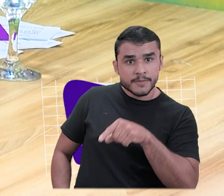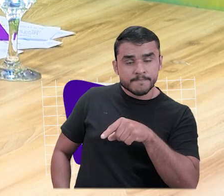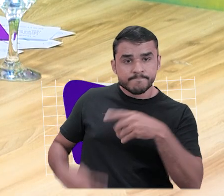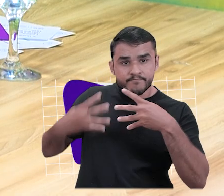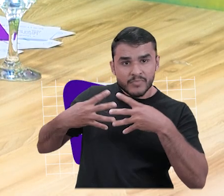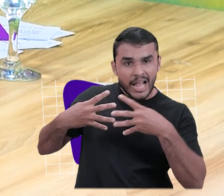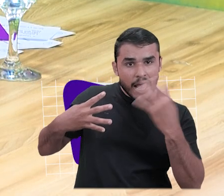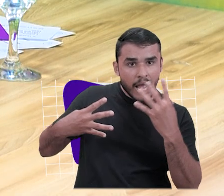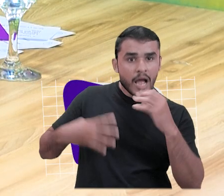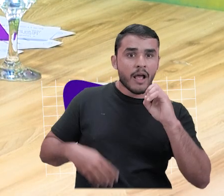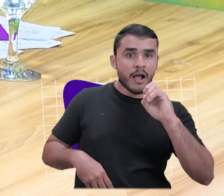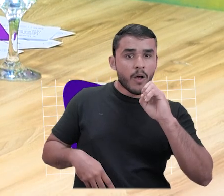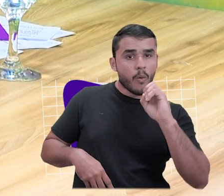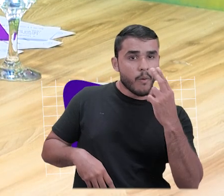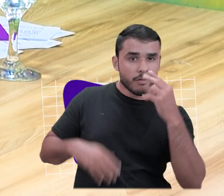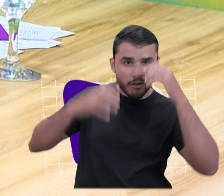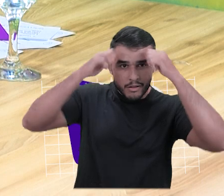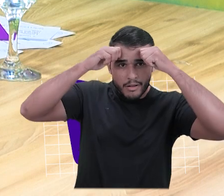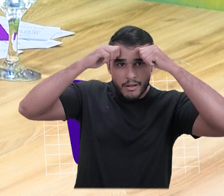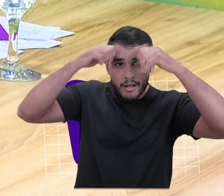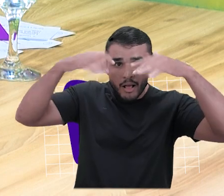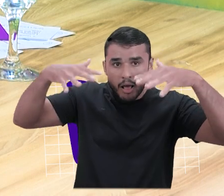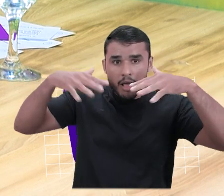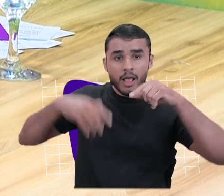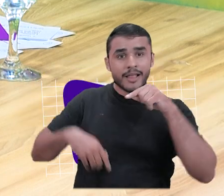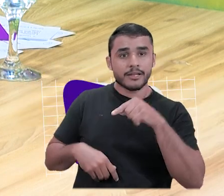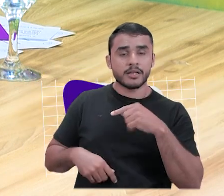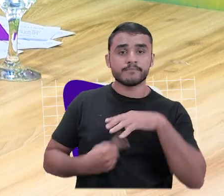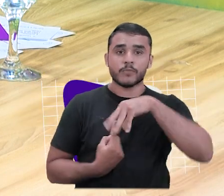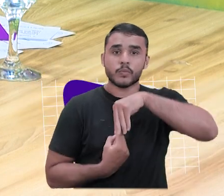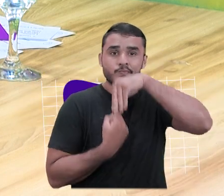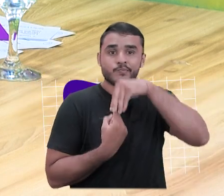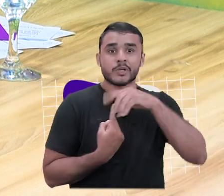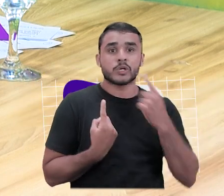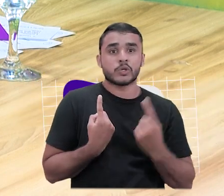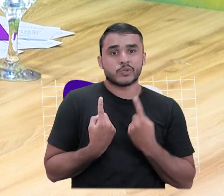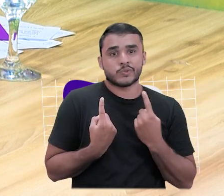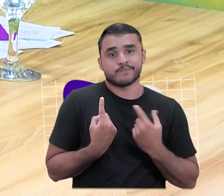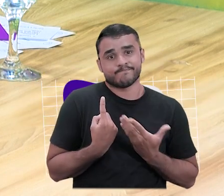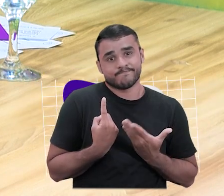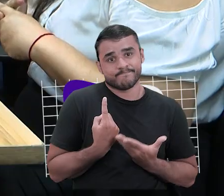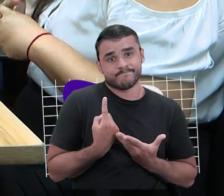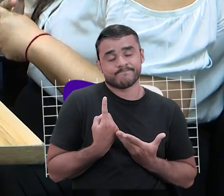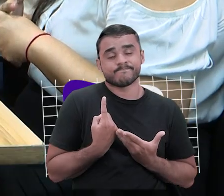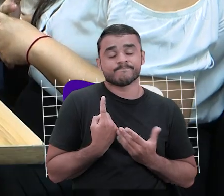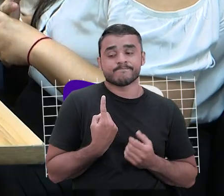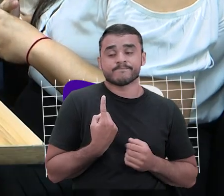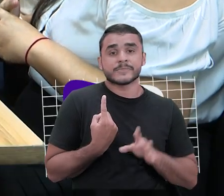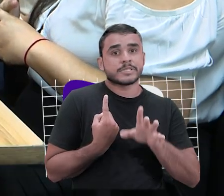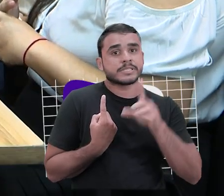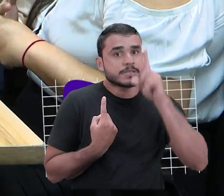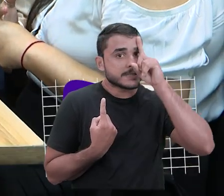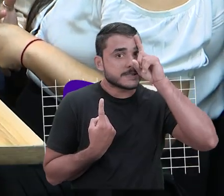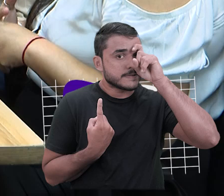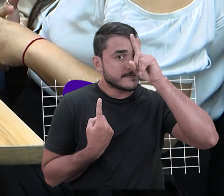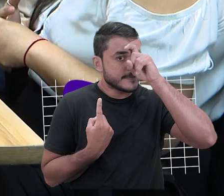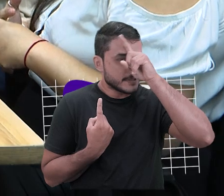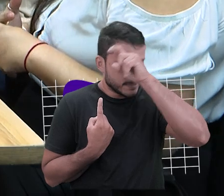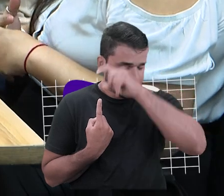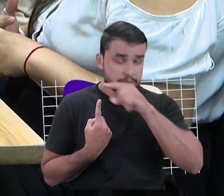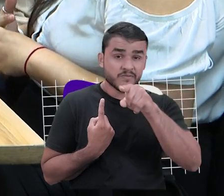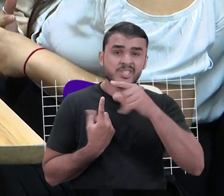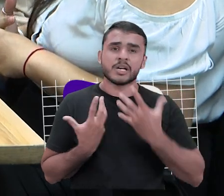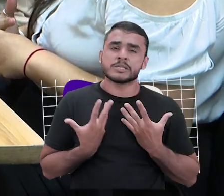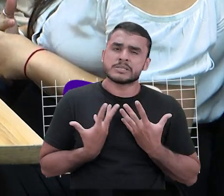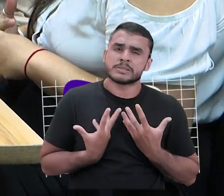solo, ela é dificílima. Muito difícil. Ela é cansativa. Ela mexe muito